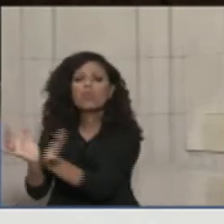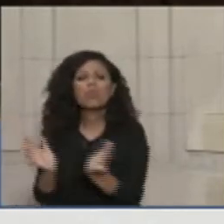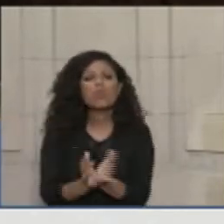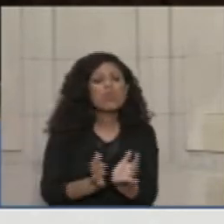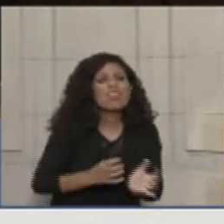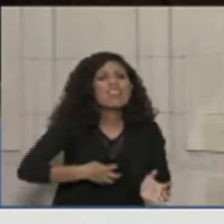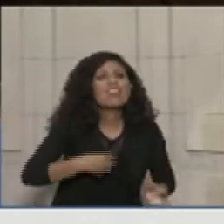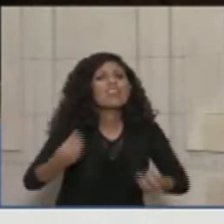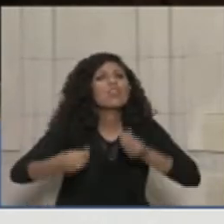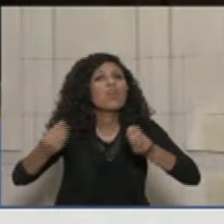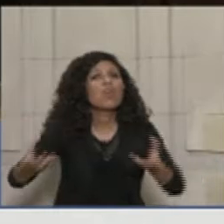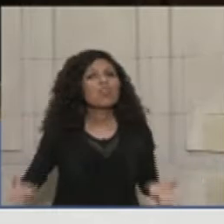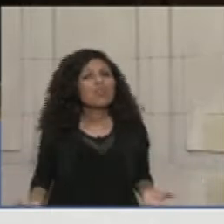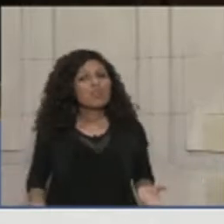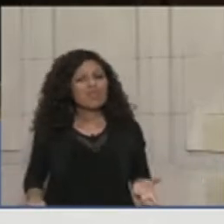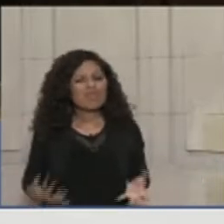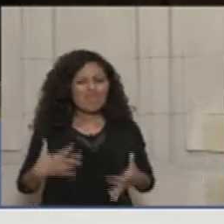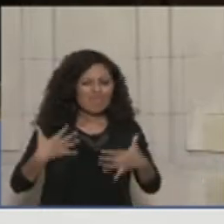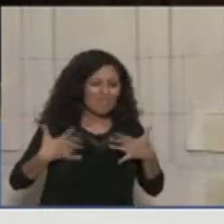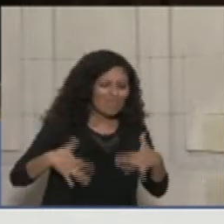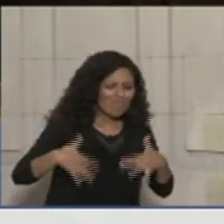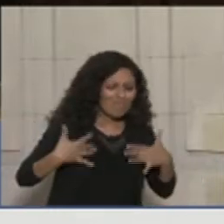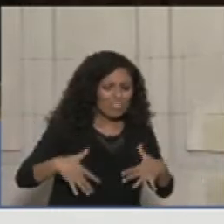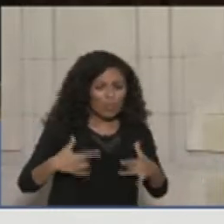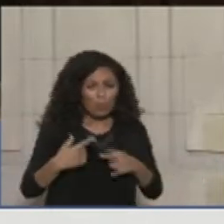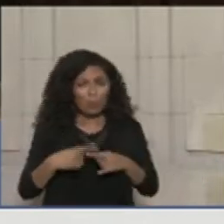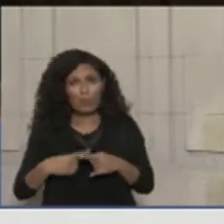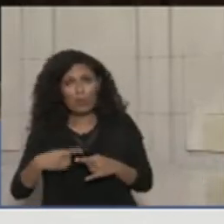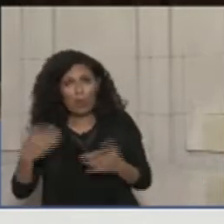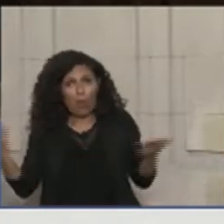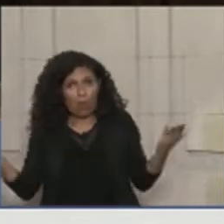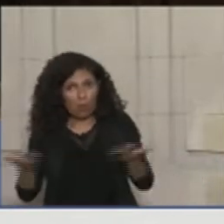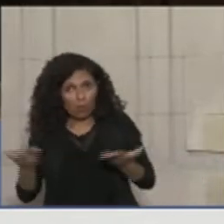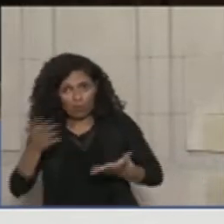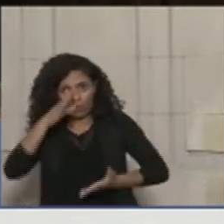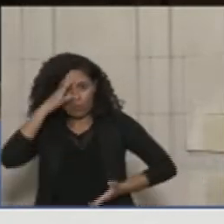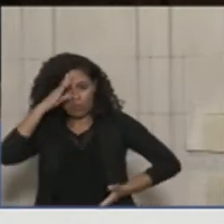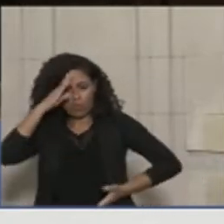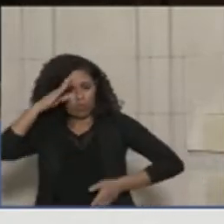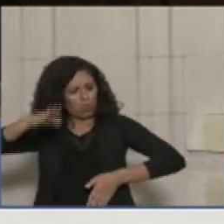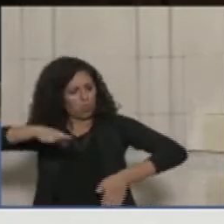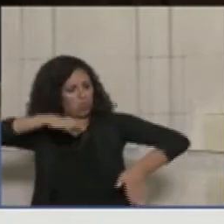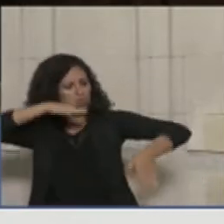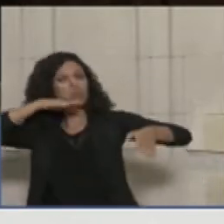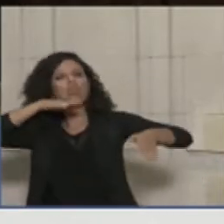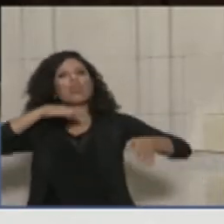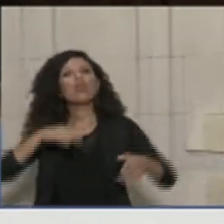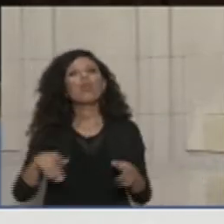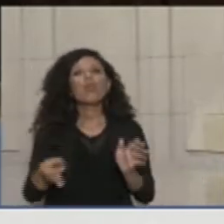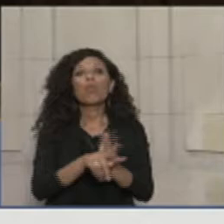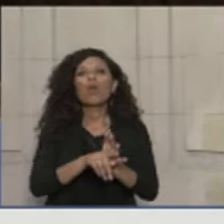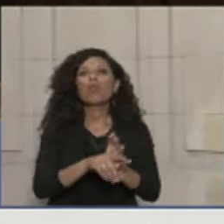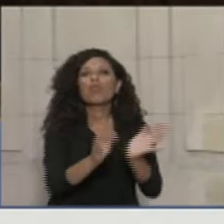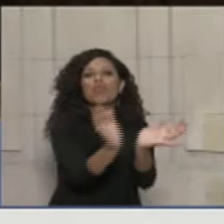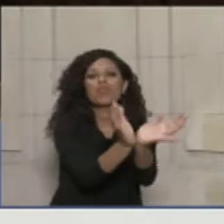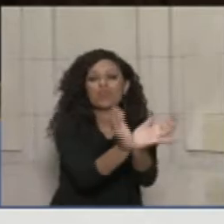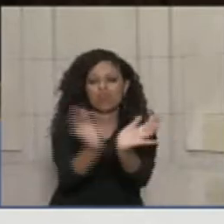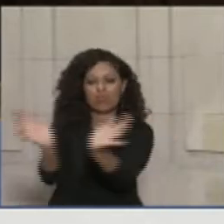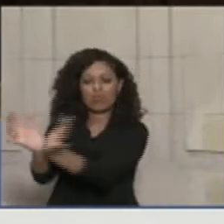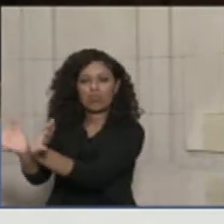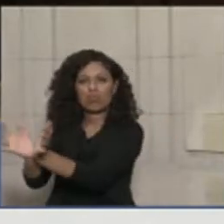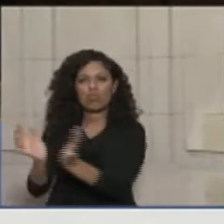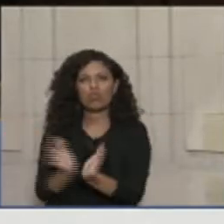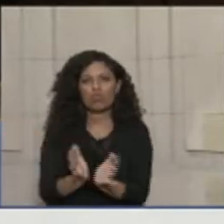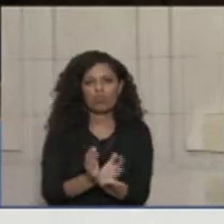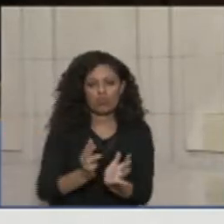comandantes das regiões, e nem tampouco os coronéis que comandam os